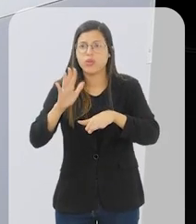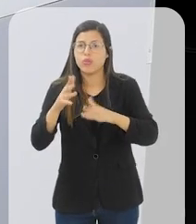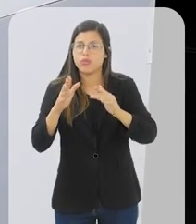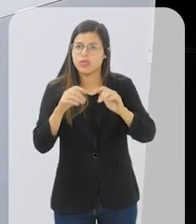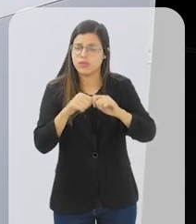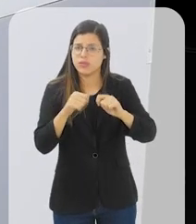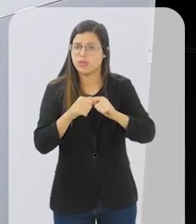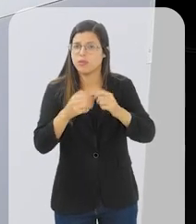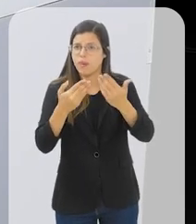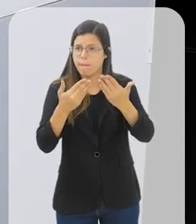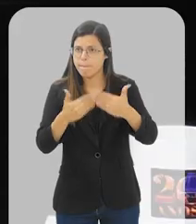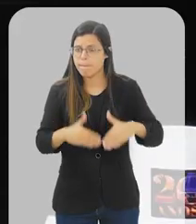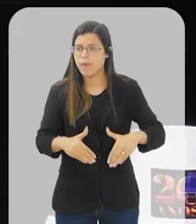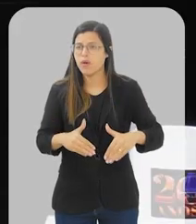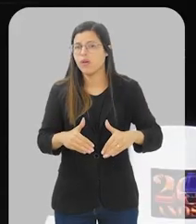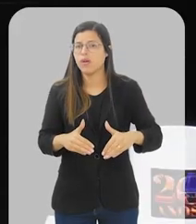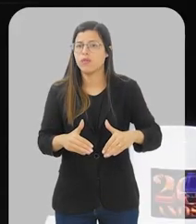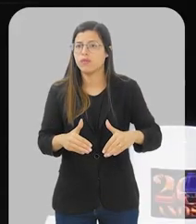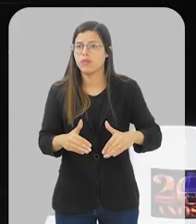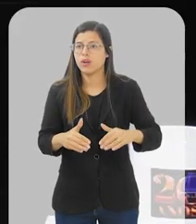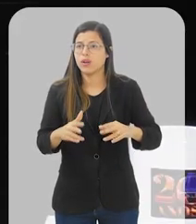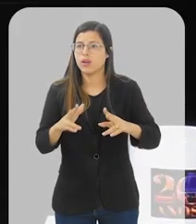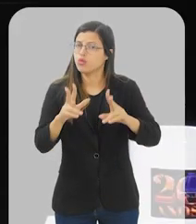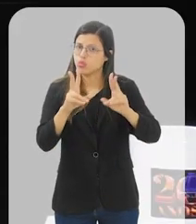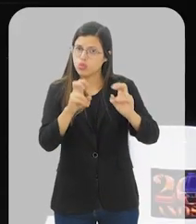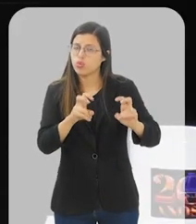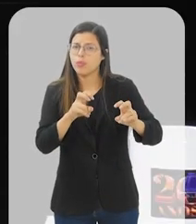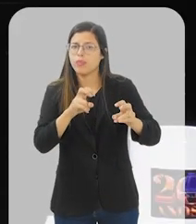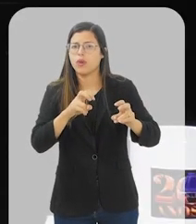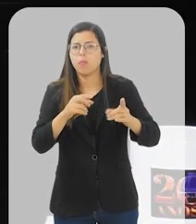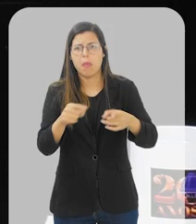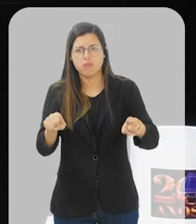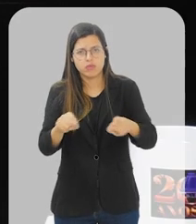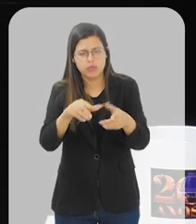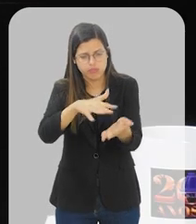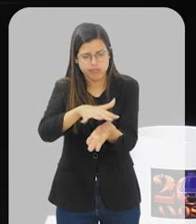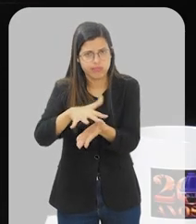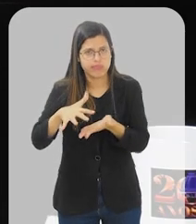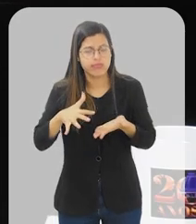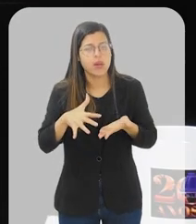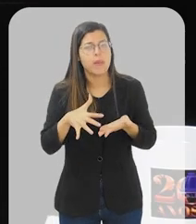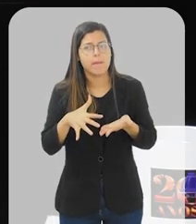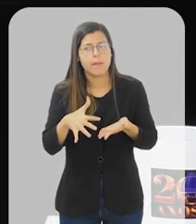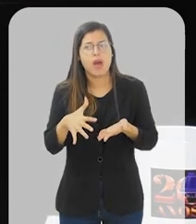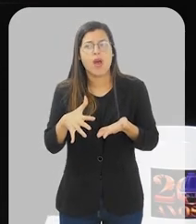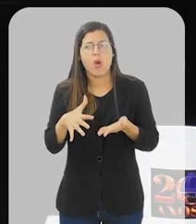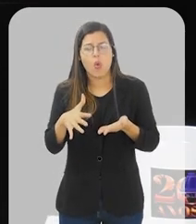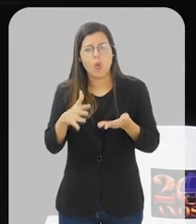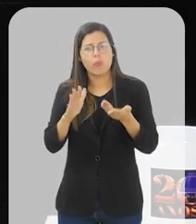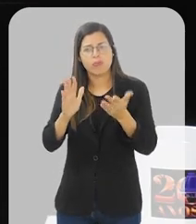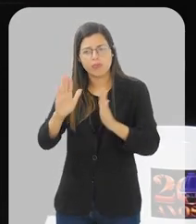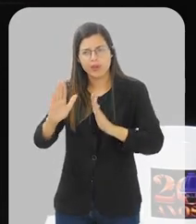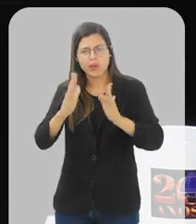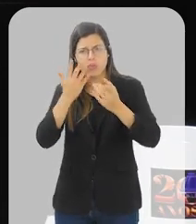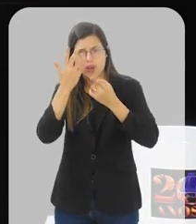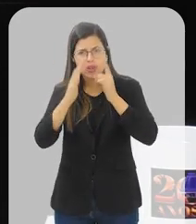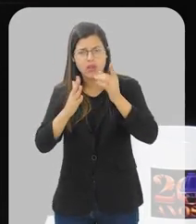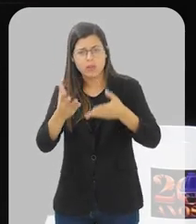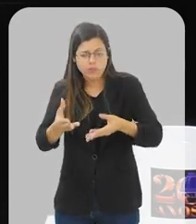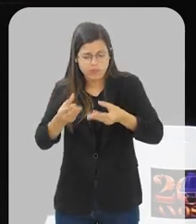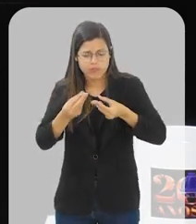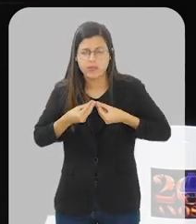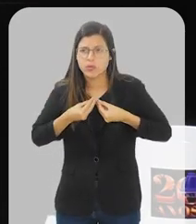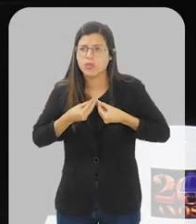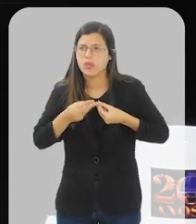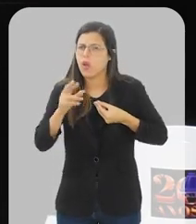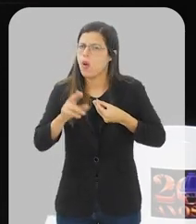já fiz uma prova em cima de um samba enredo. O carnaval nos proporciona isso. Como muita gente